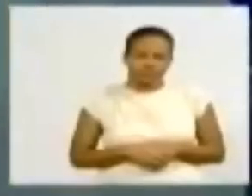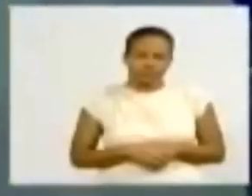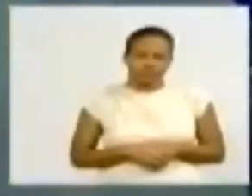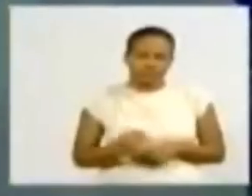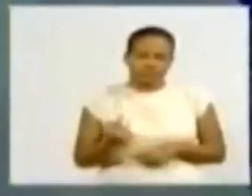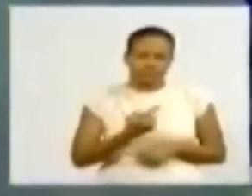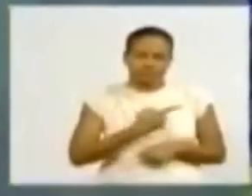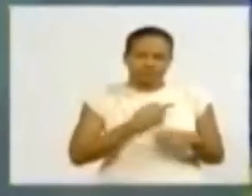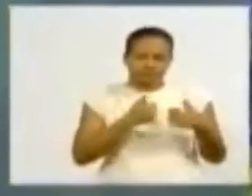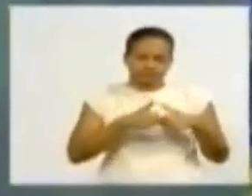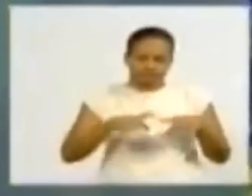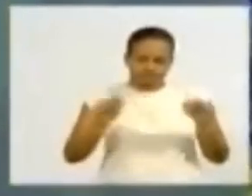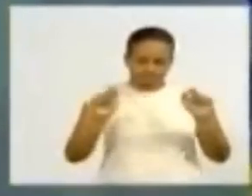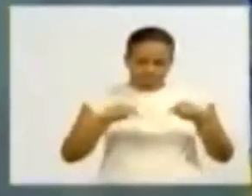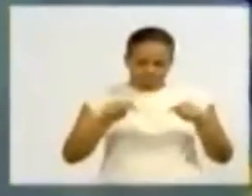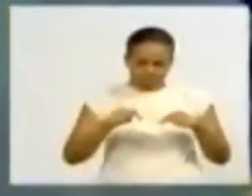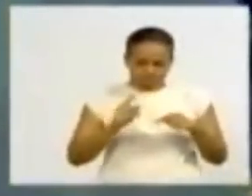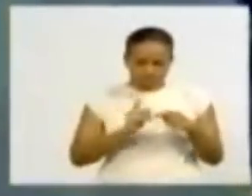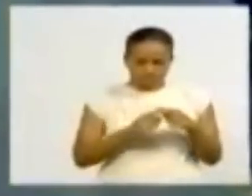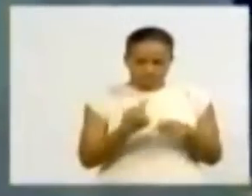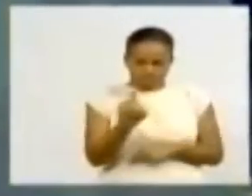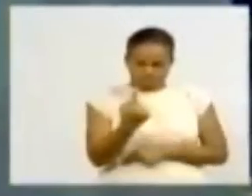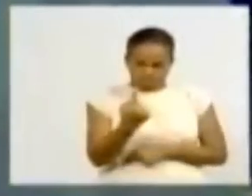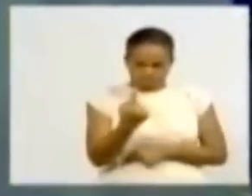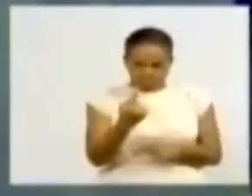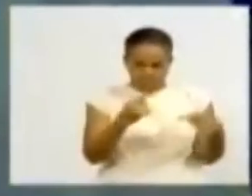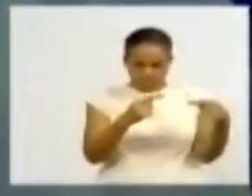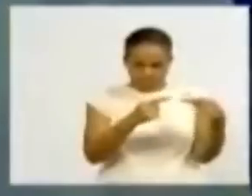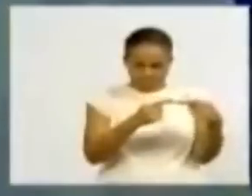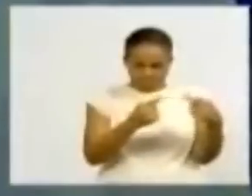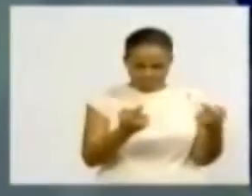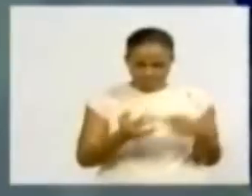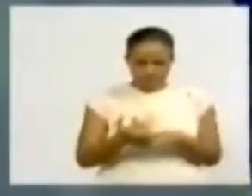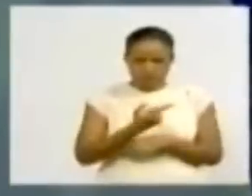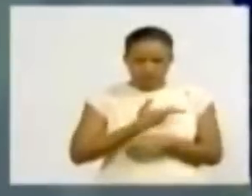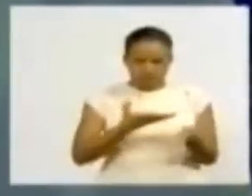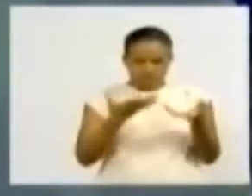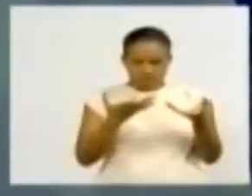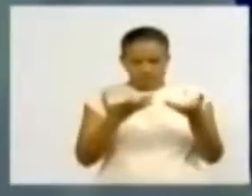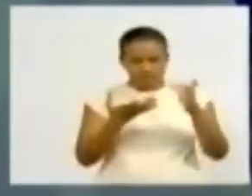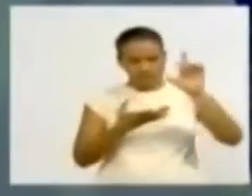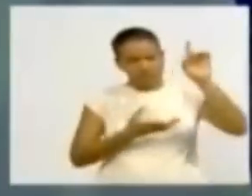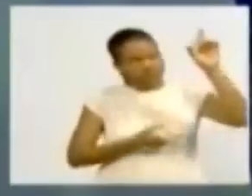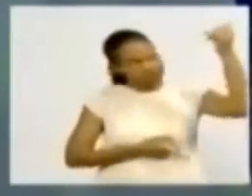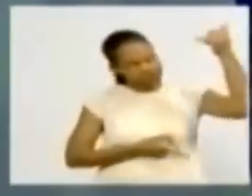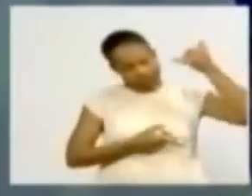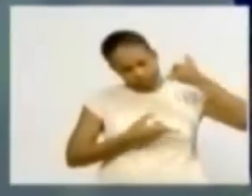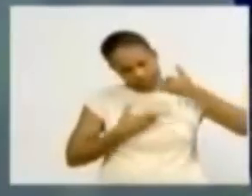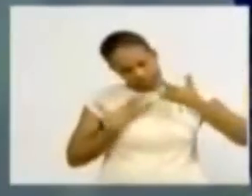Nós estamos aqui por uma única razão. Nós queremos ouvir a voz de Deus.